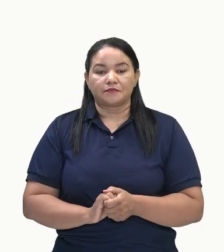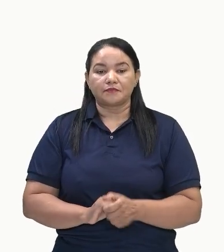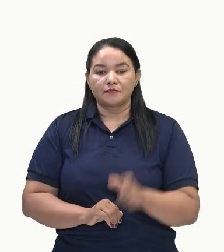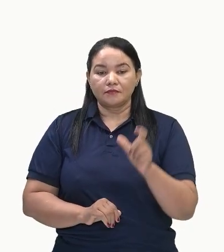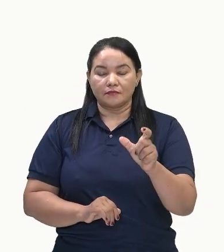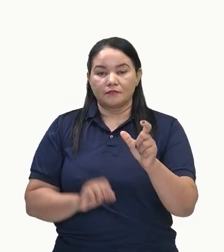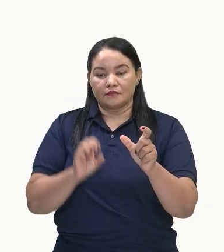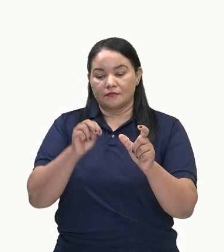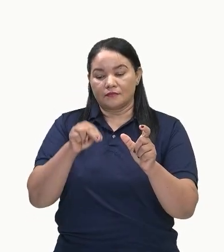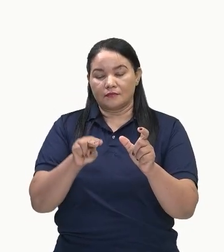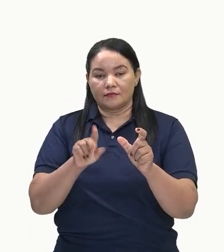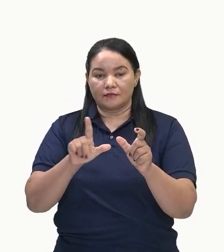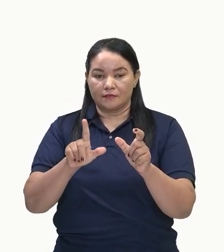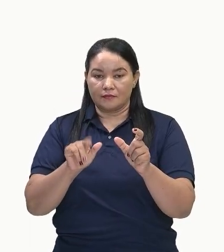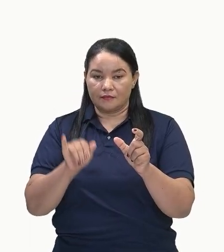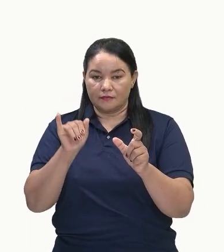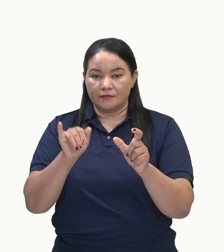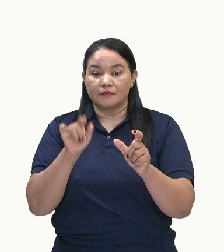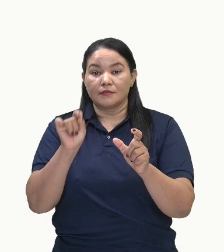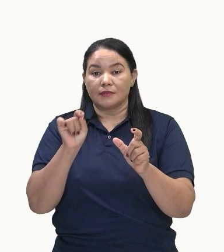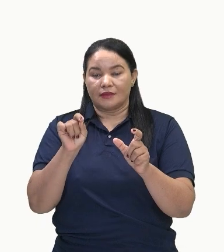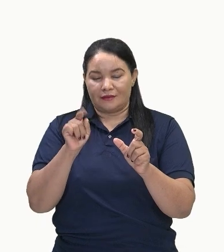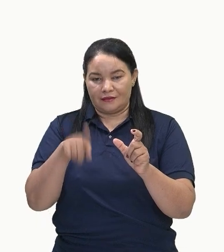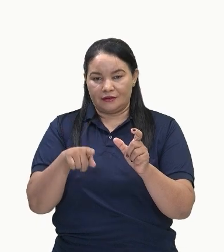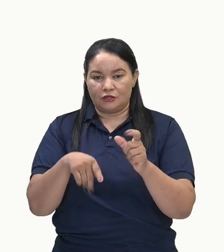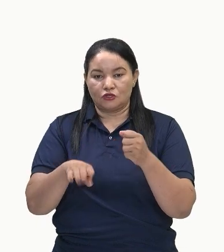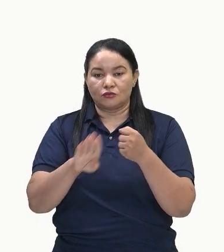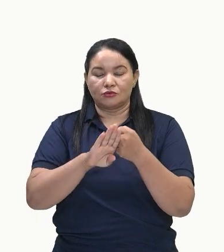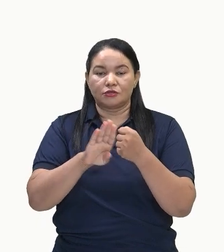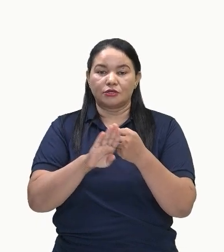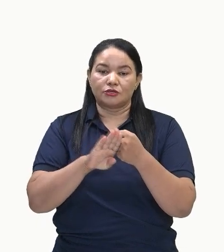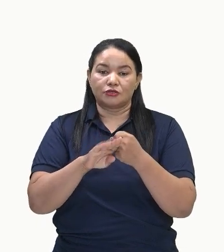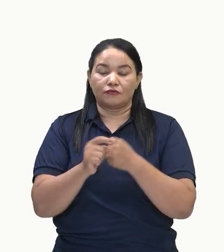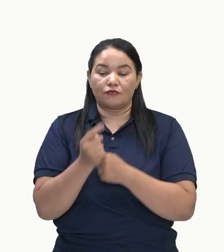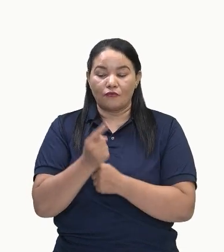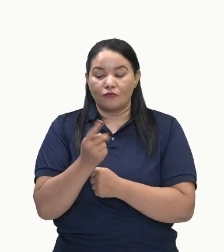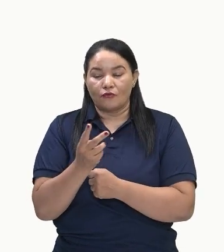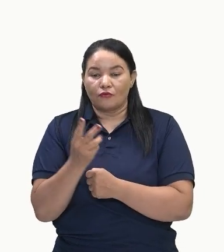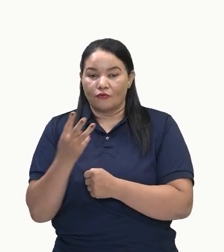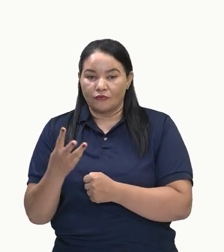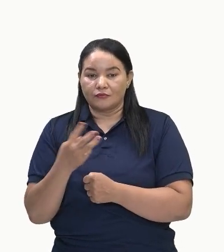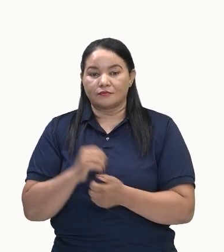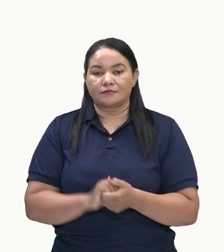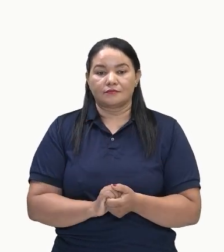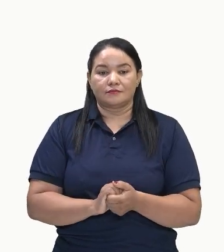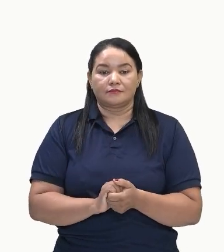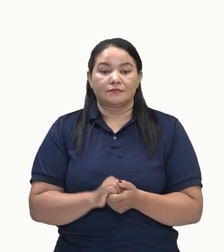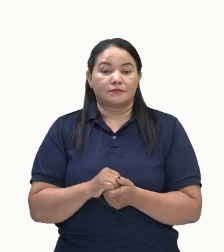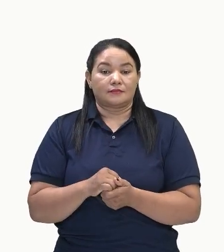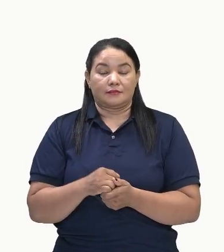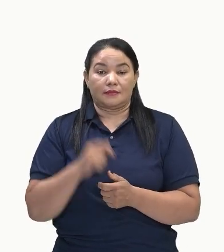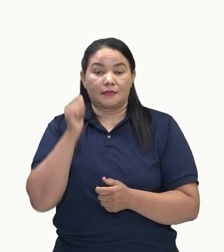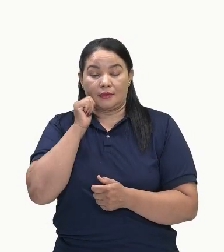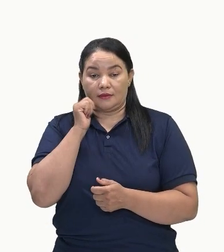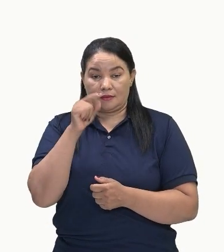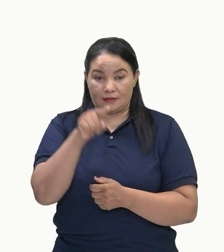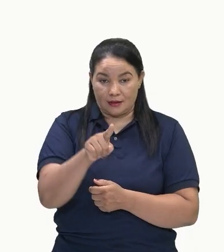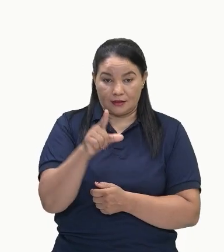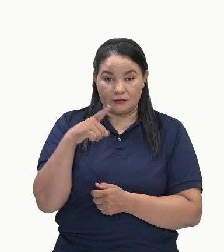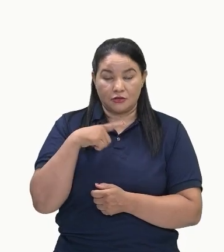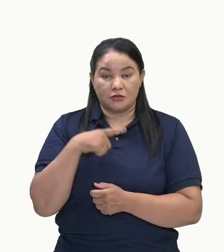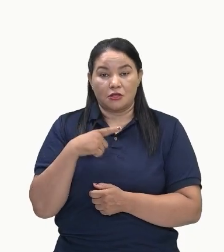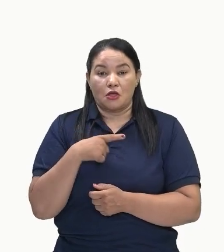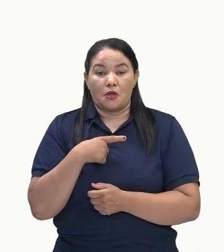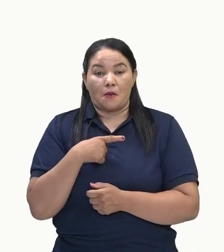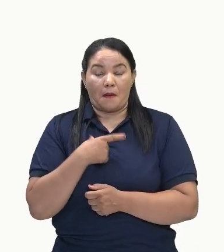only, somente com substantivos contáveis. She has many friends. Ela tem muitos amigos. Repare que eu